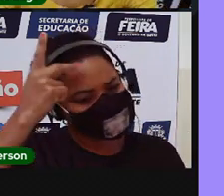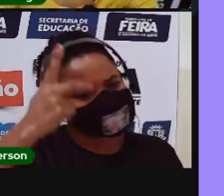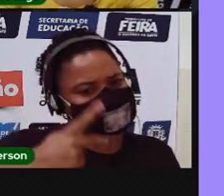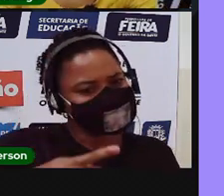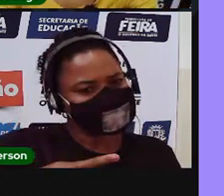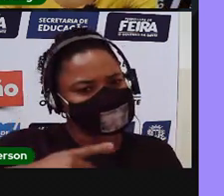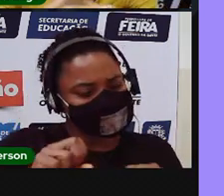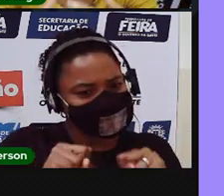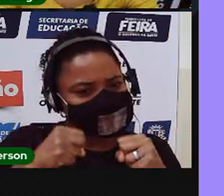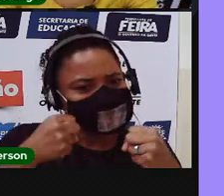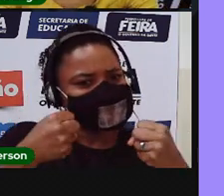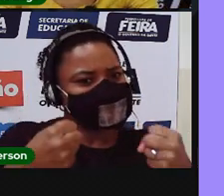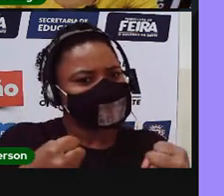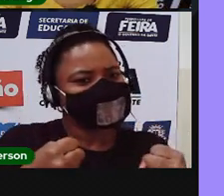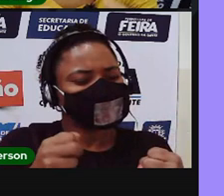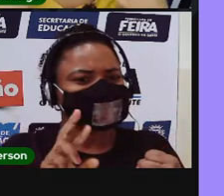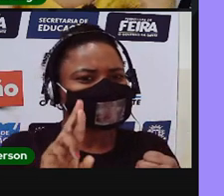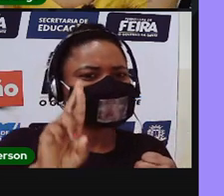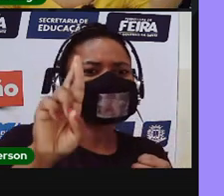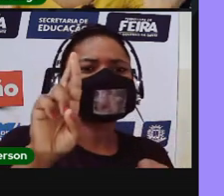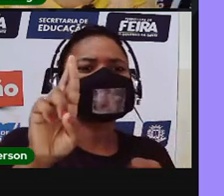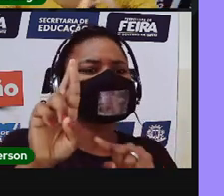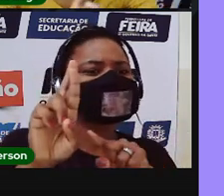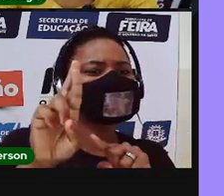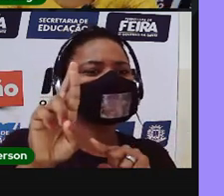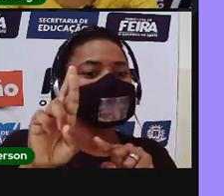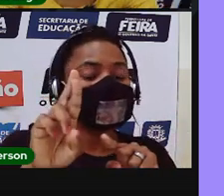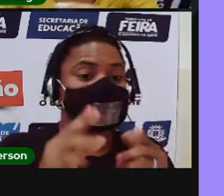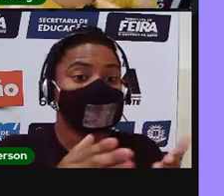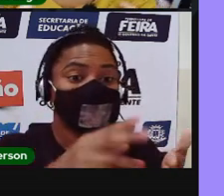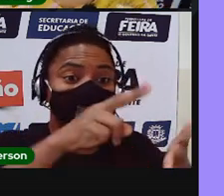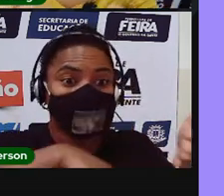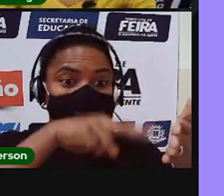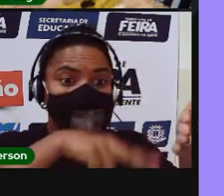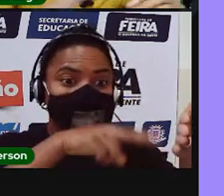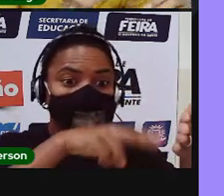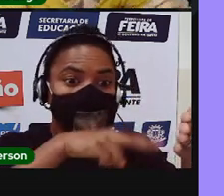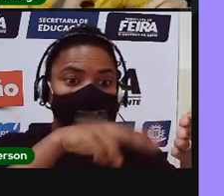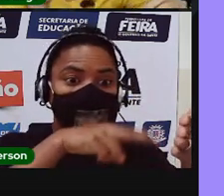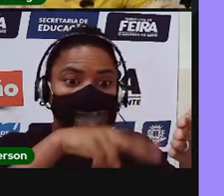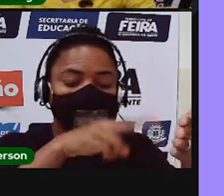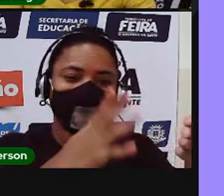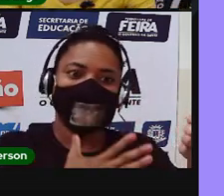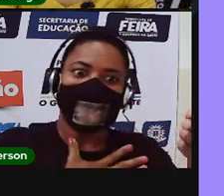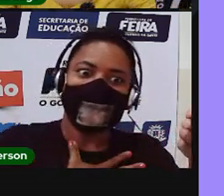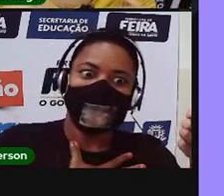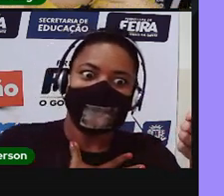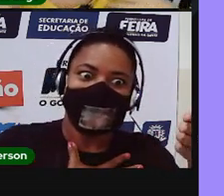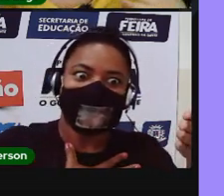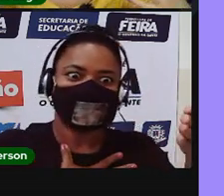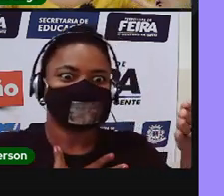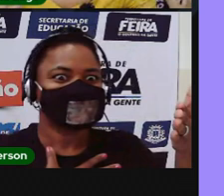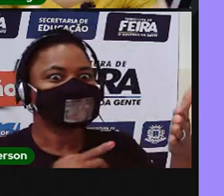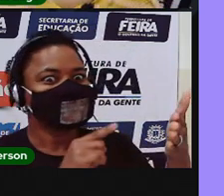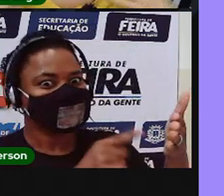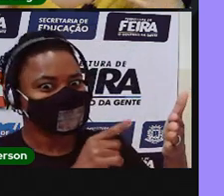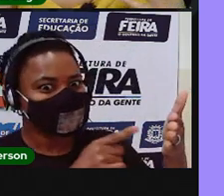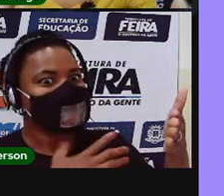Quando você faz algo que você gosta, você lê sobre algo que você gosta, isso desperta, né,